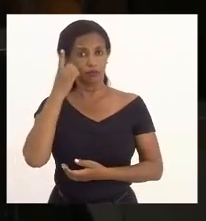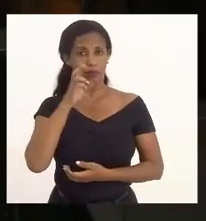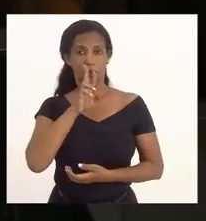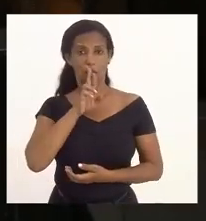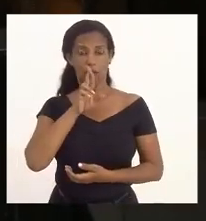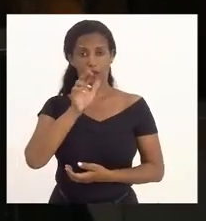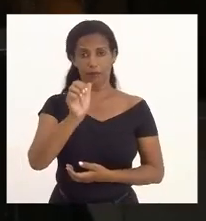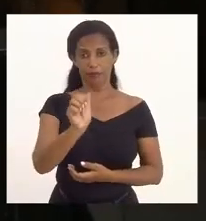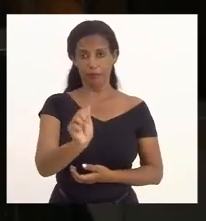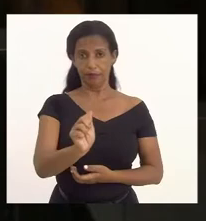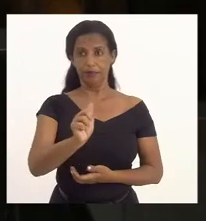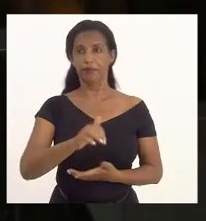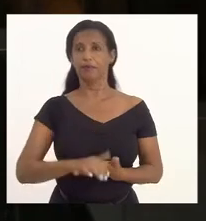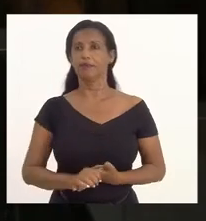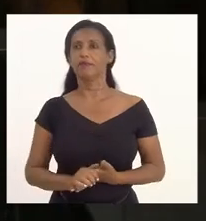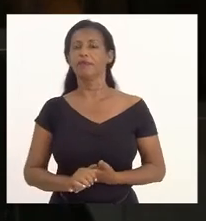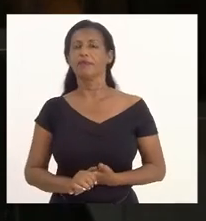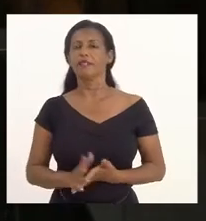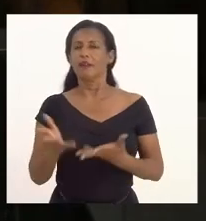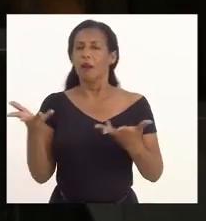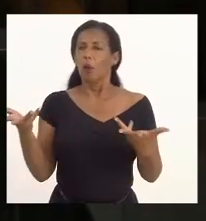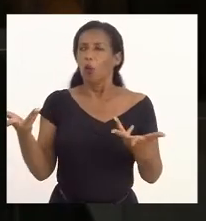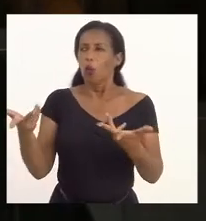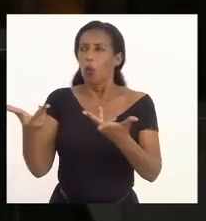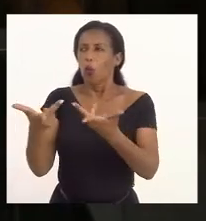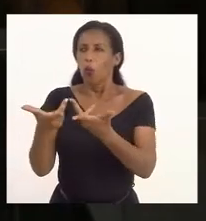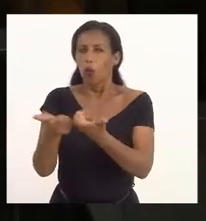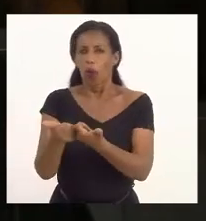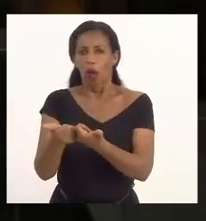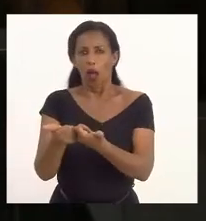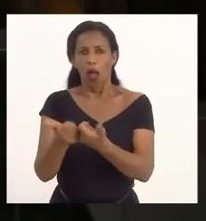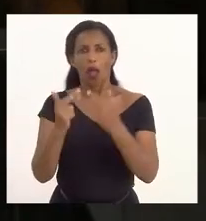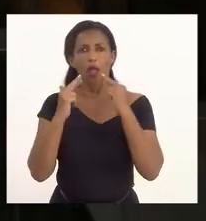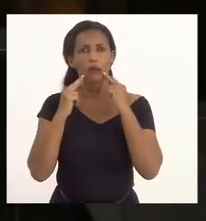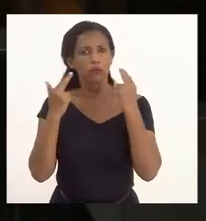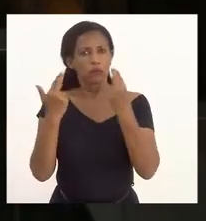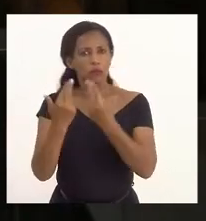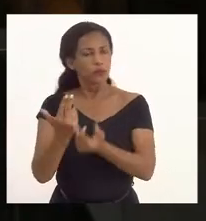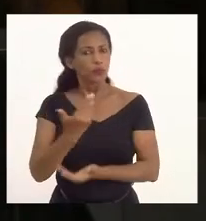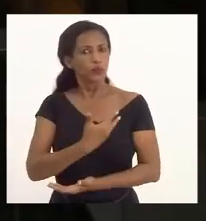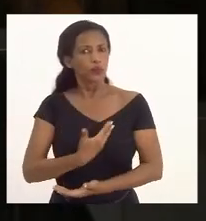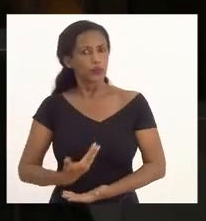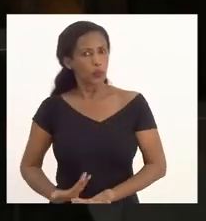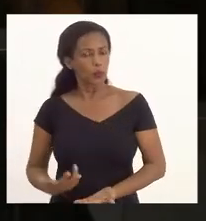Amorim fez uma excelente audiência pública,